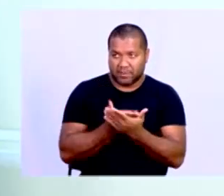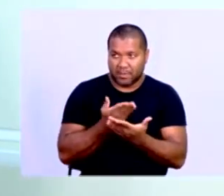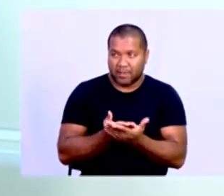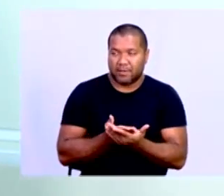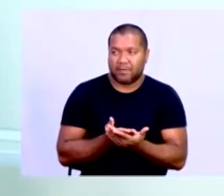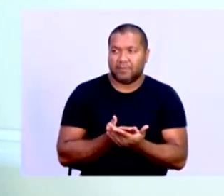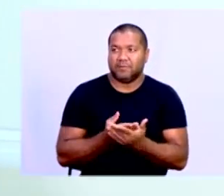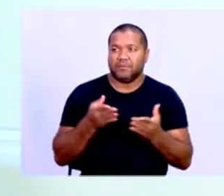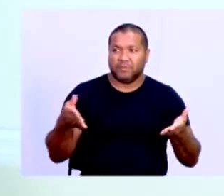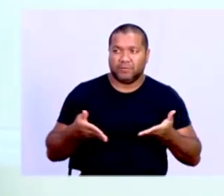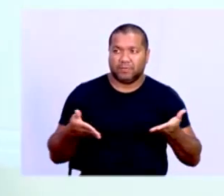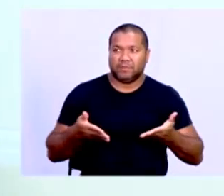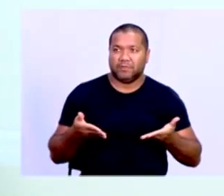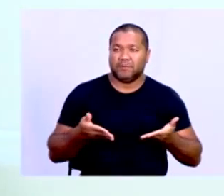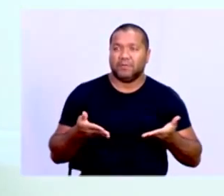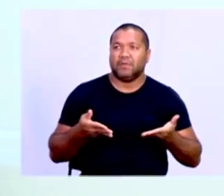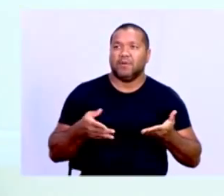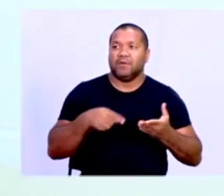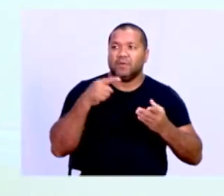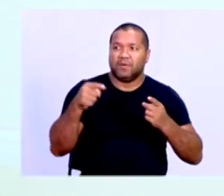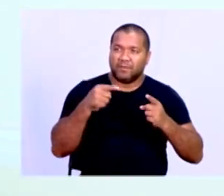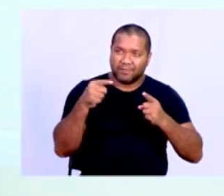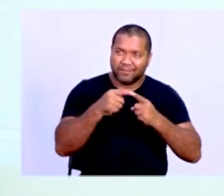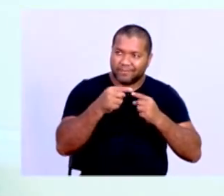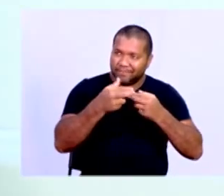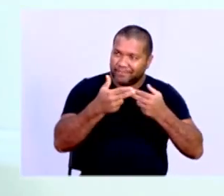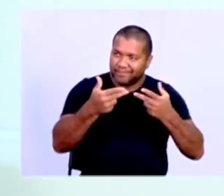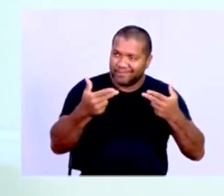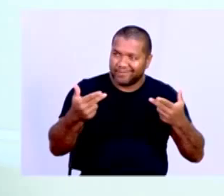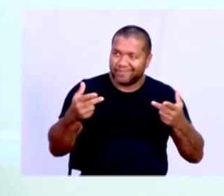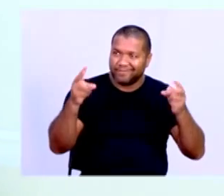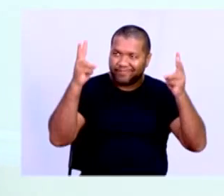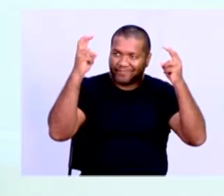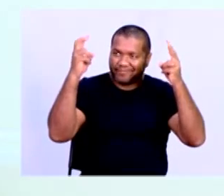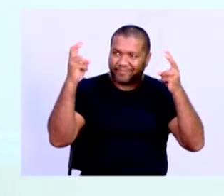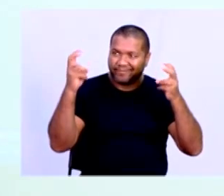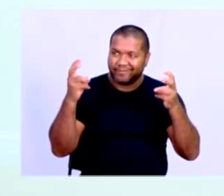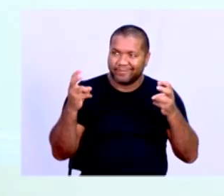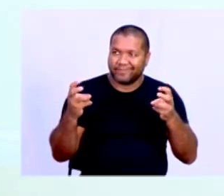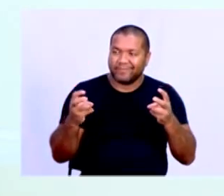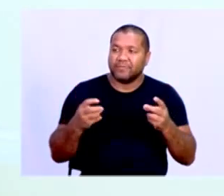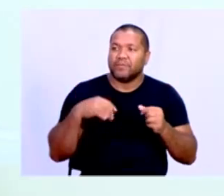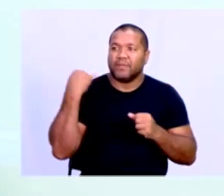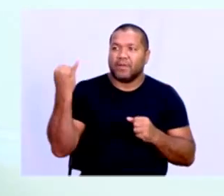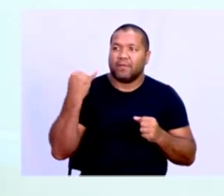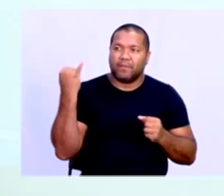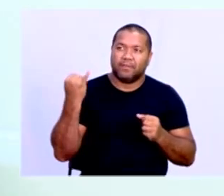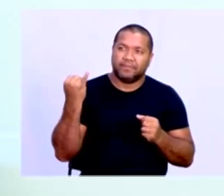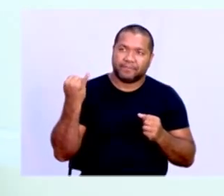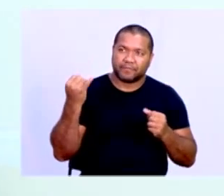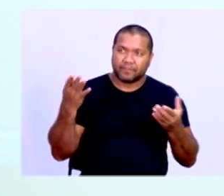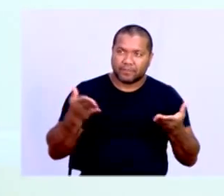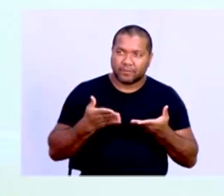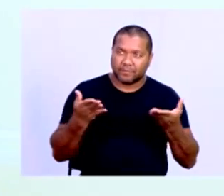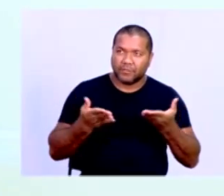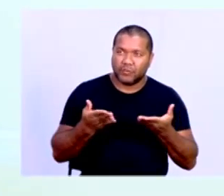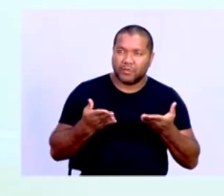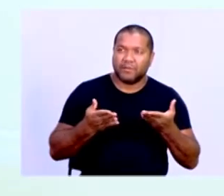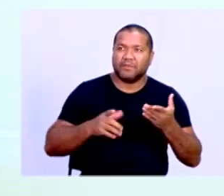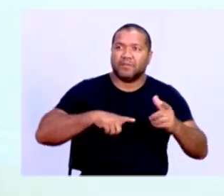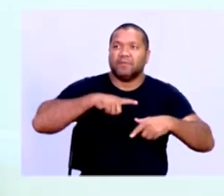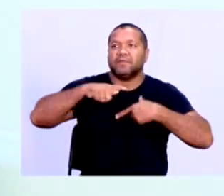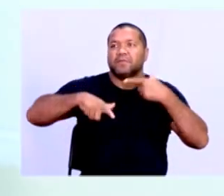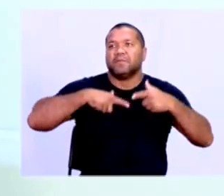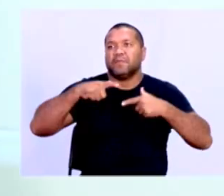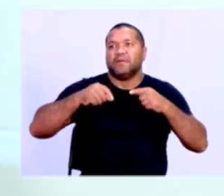aula de hoje. Abordamos aí vários assuntos, várias técnicas importantes que hoje são utilizadas